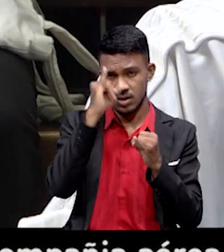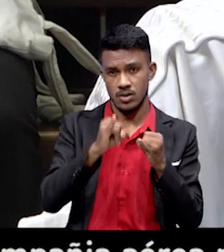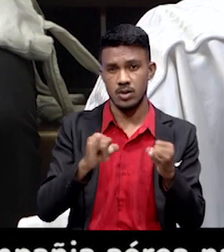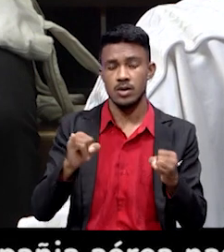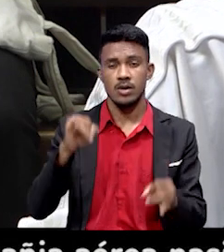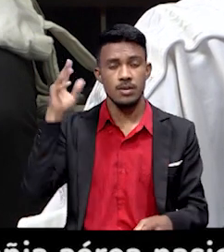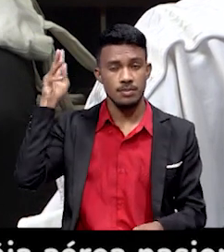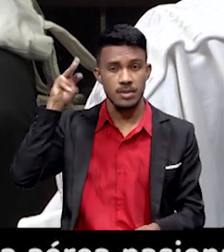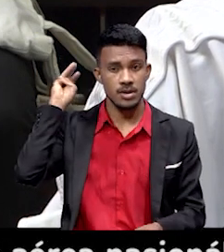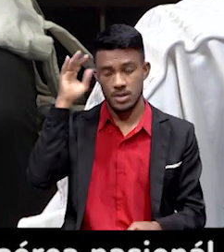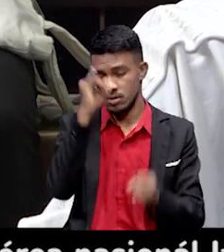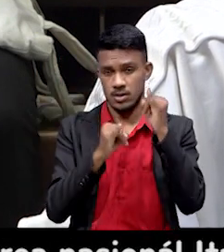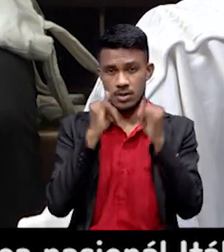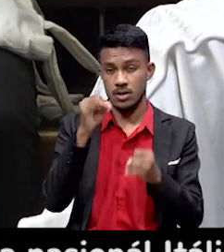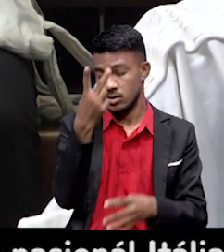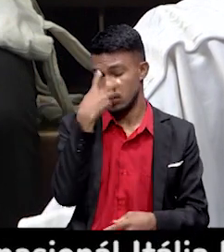interior atuhare